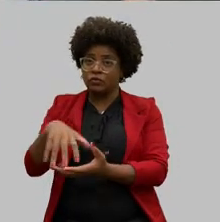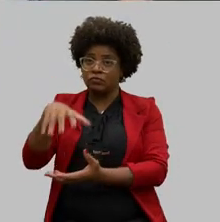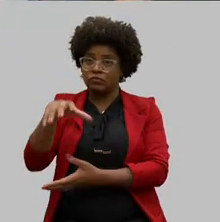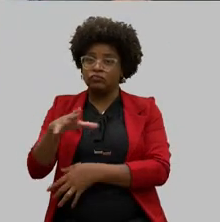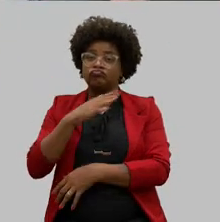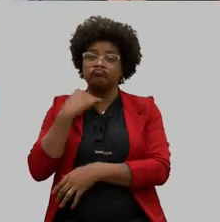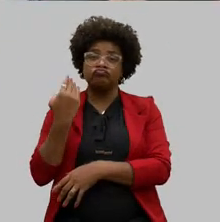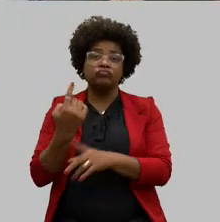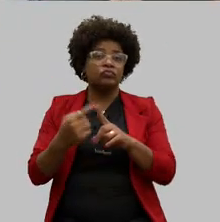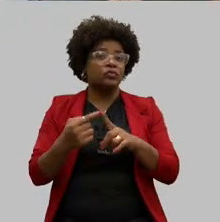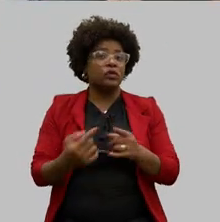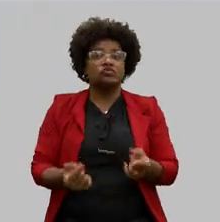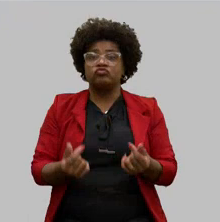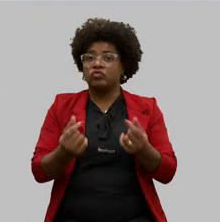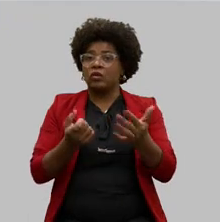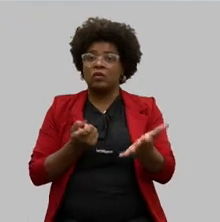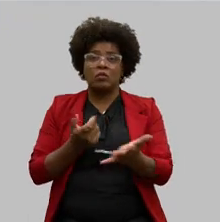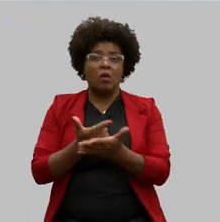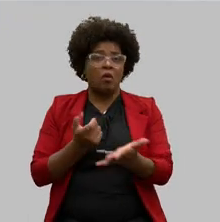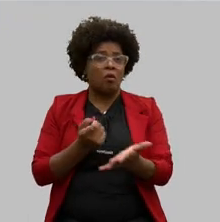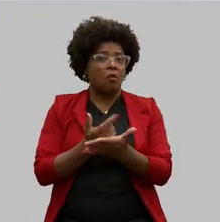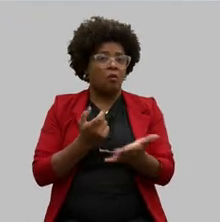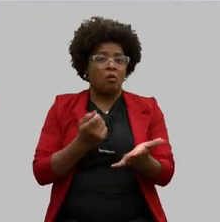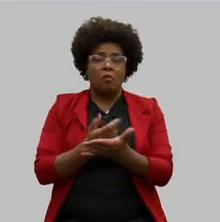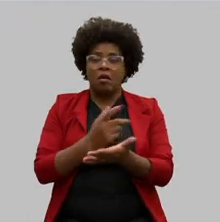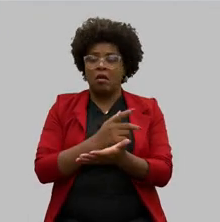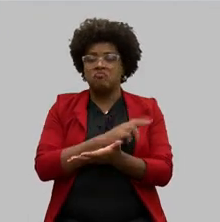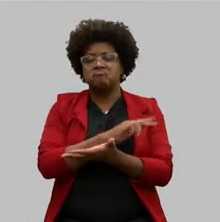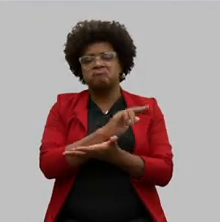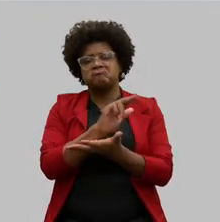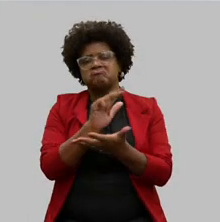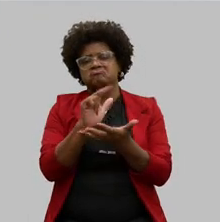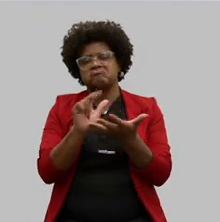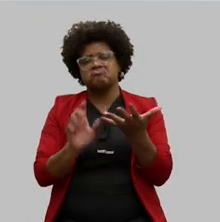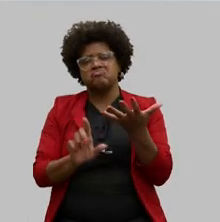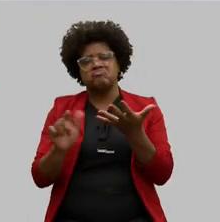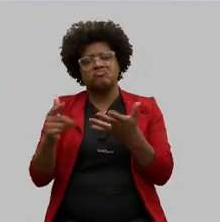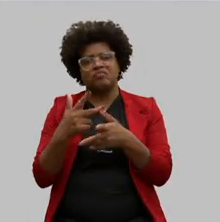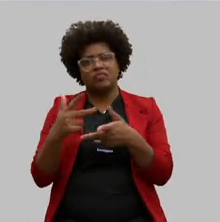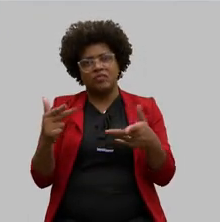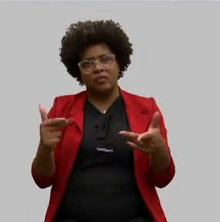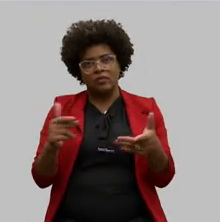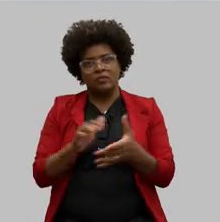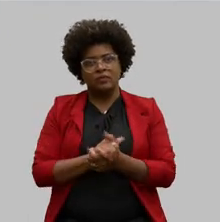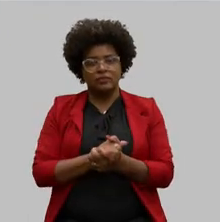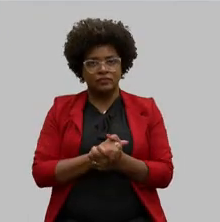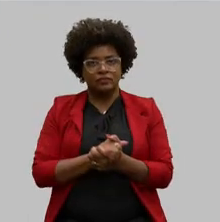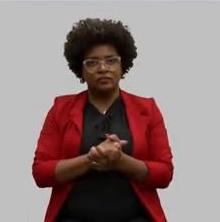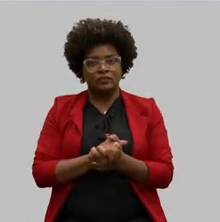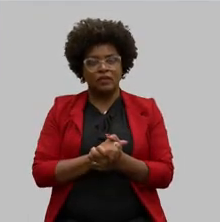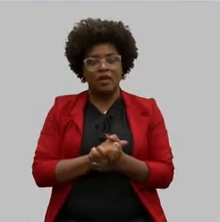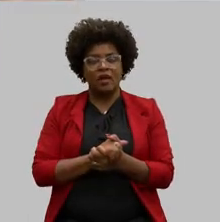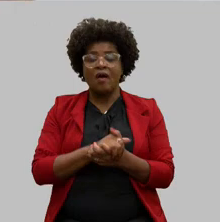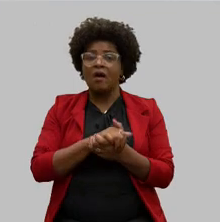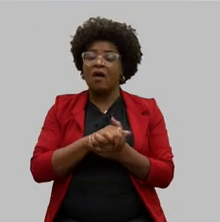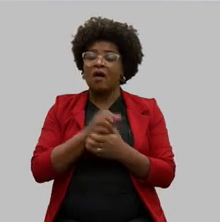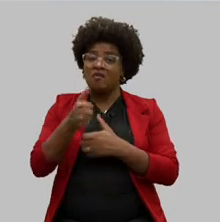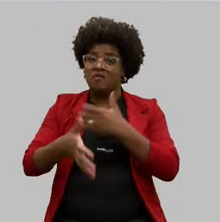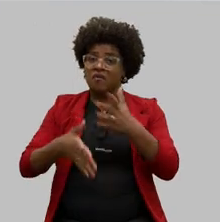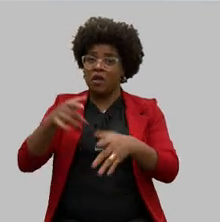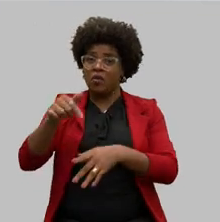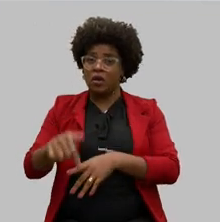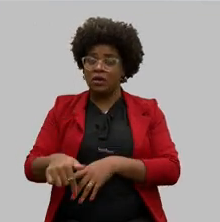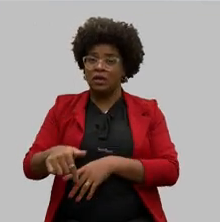para comprar e uma série de outras coisas fala-se tanto da violência contra o